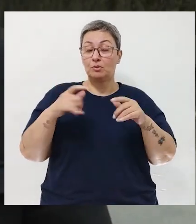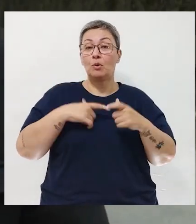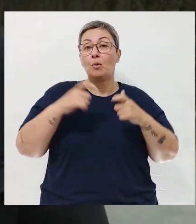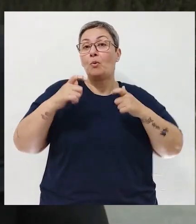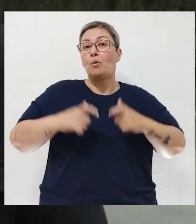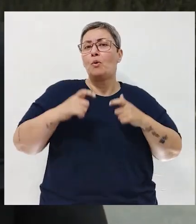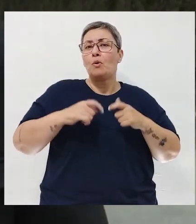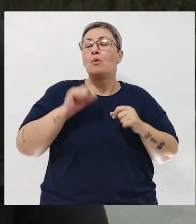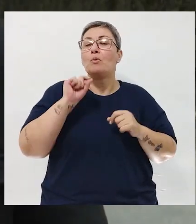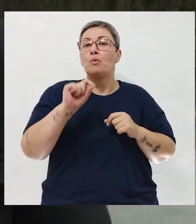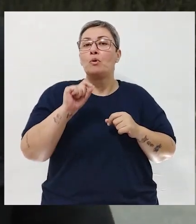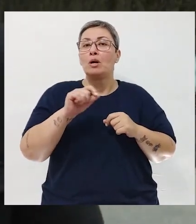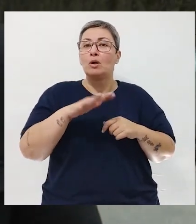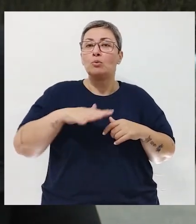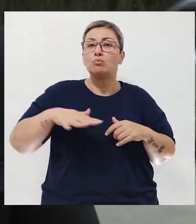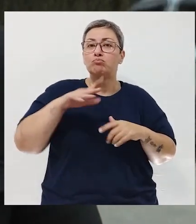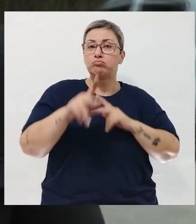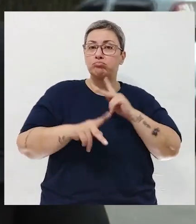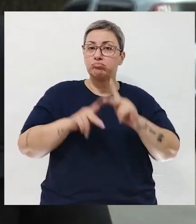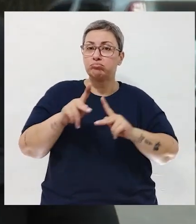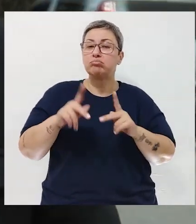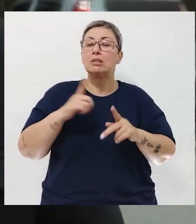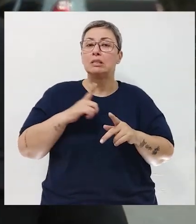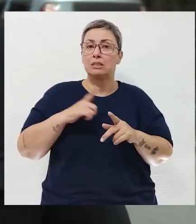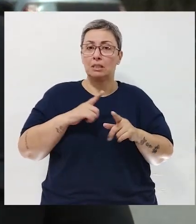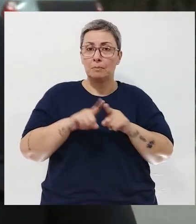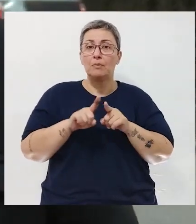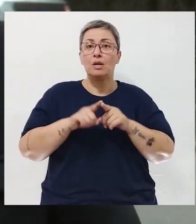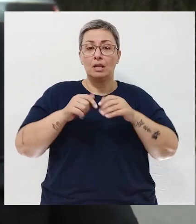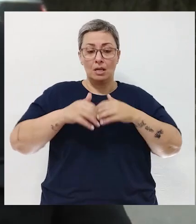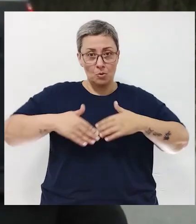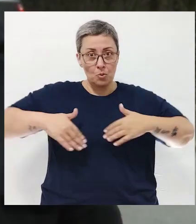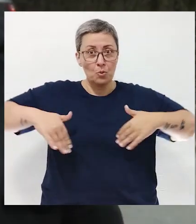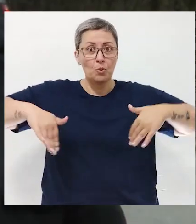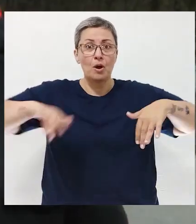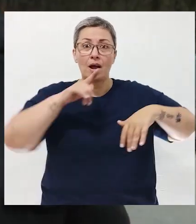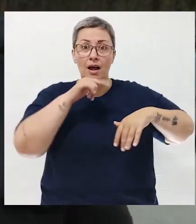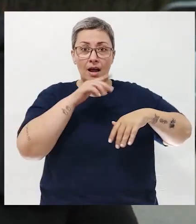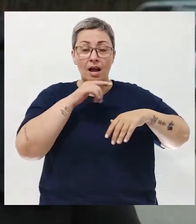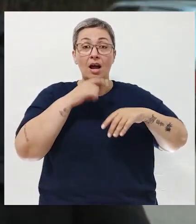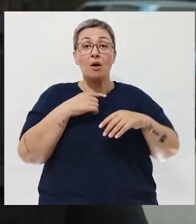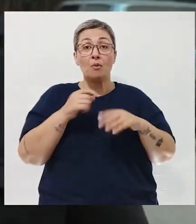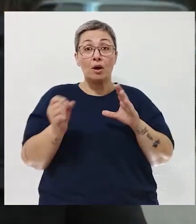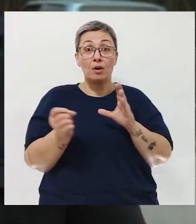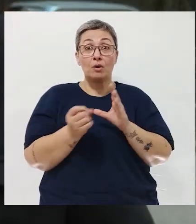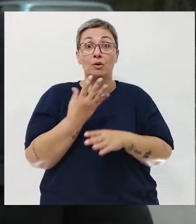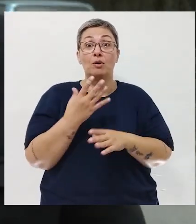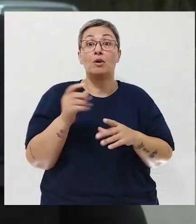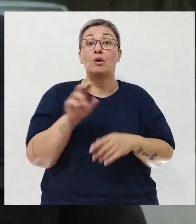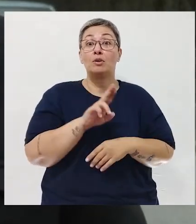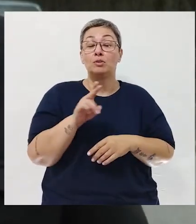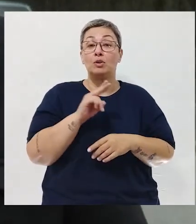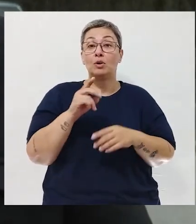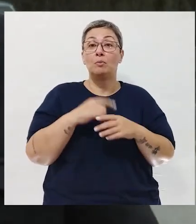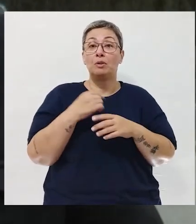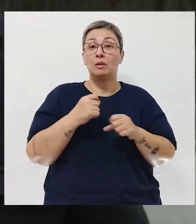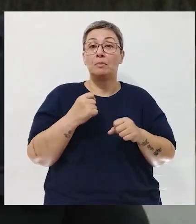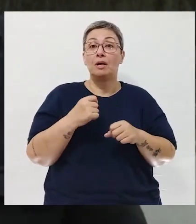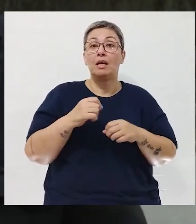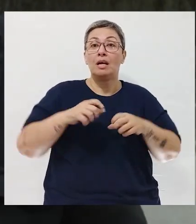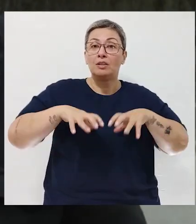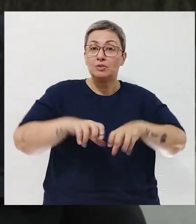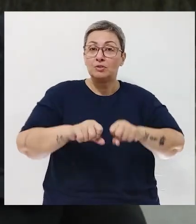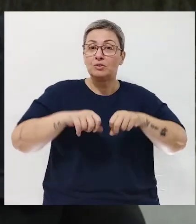local sempre foi considerado um núcleo populacional, muito por conta da represa, que deu origem ao seu nome, mas também pelas olarias, marcas